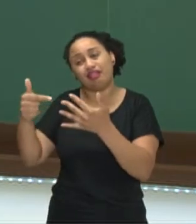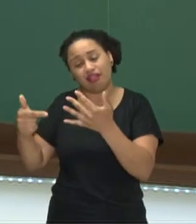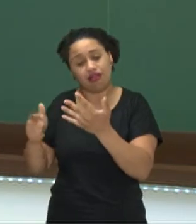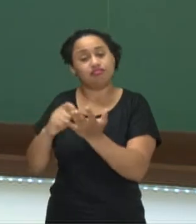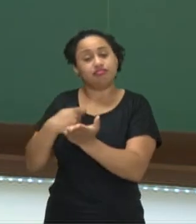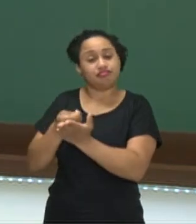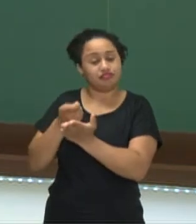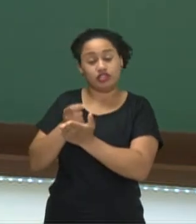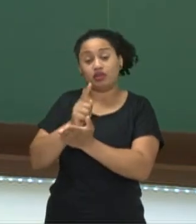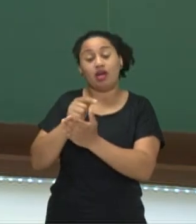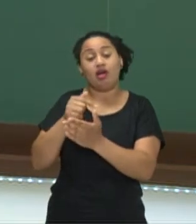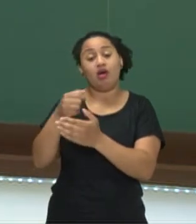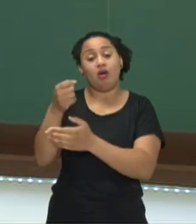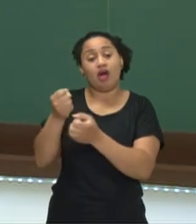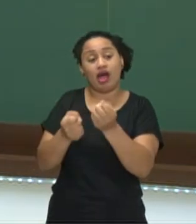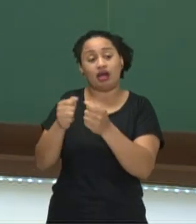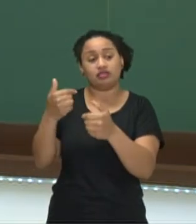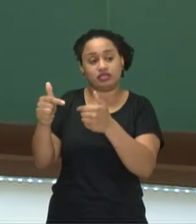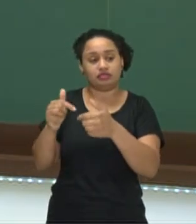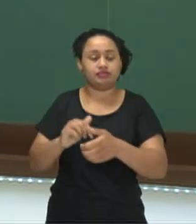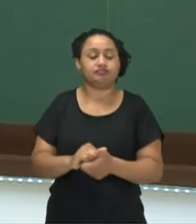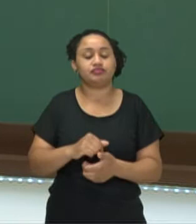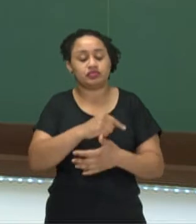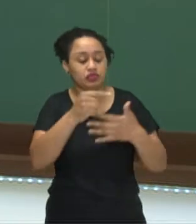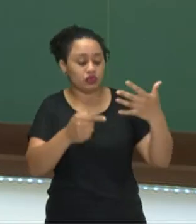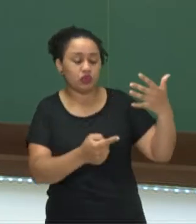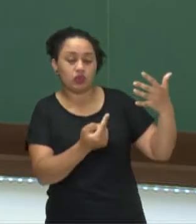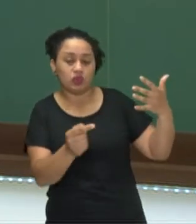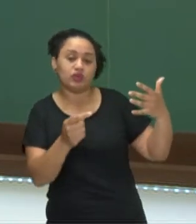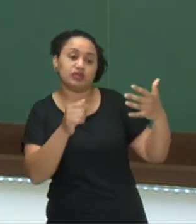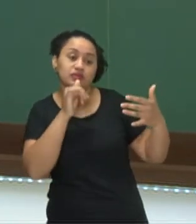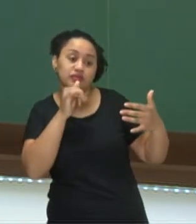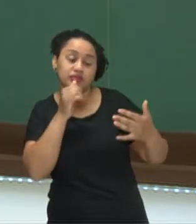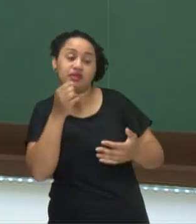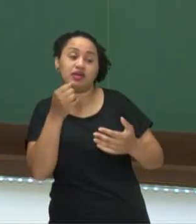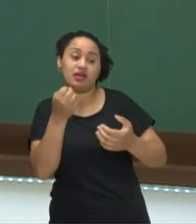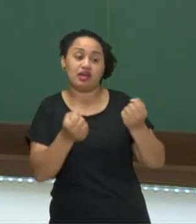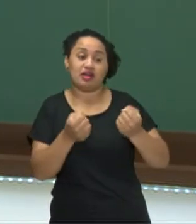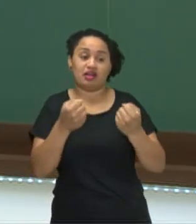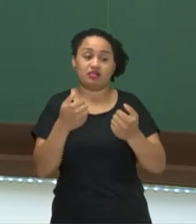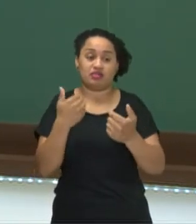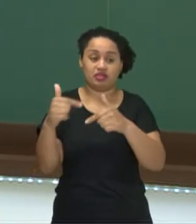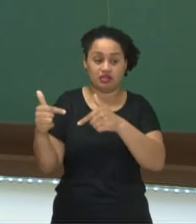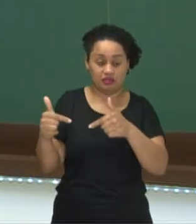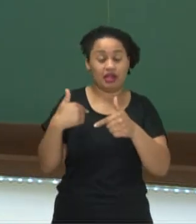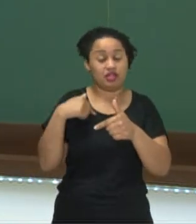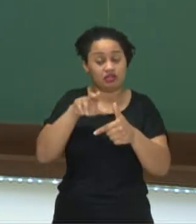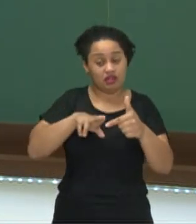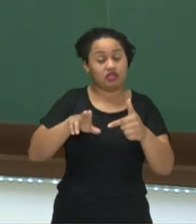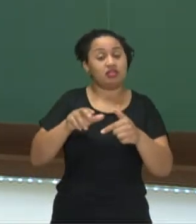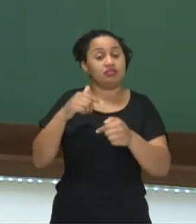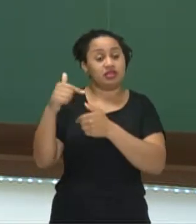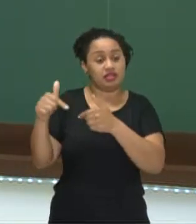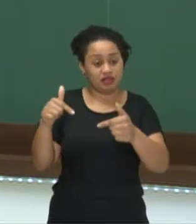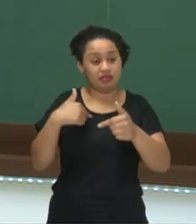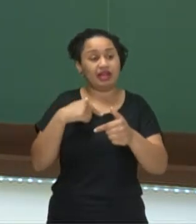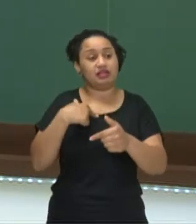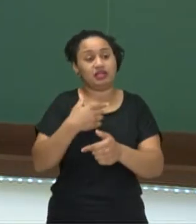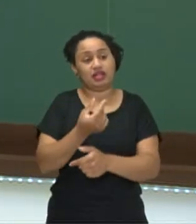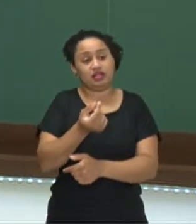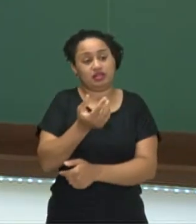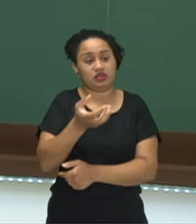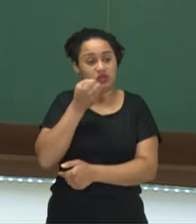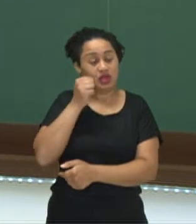de trabalho, né? O carro de trabalho é exatamente o contrário, porque esse carro, se for usado para o trabalho, com o lucro